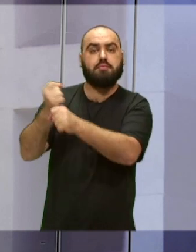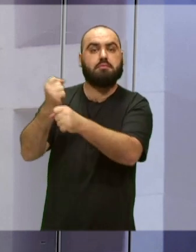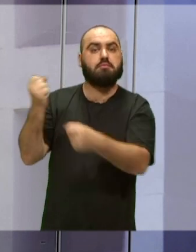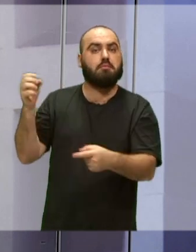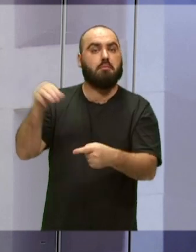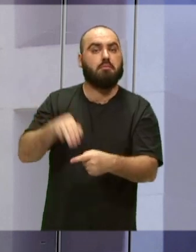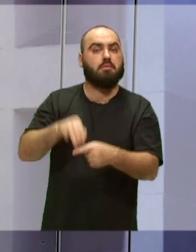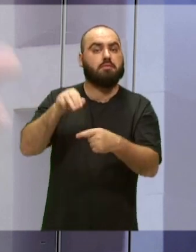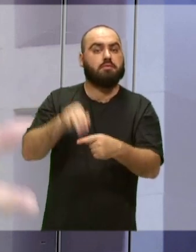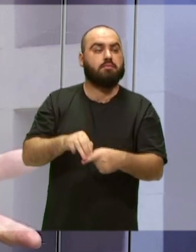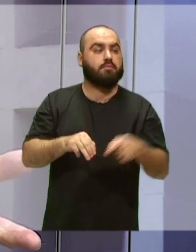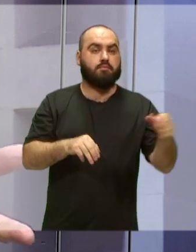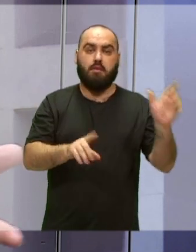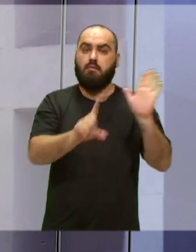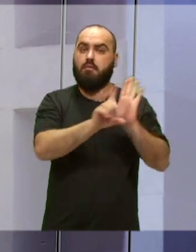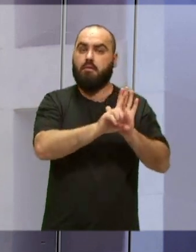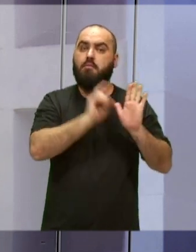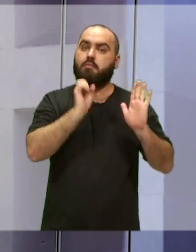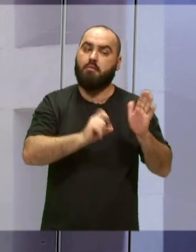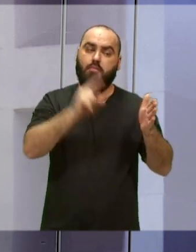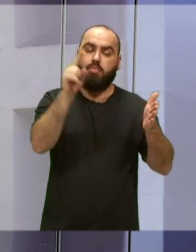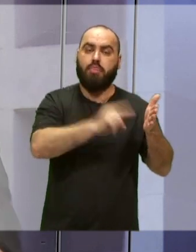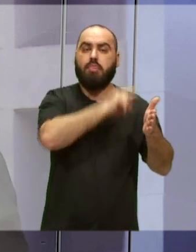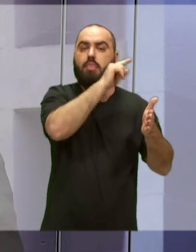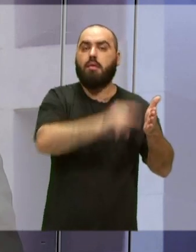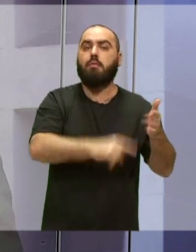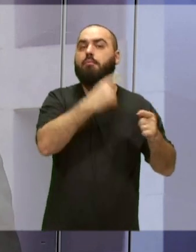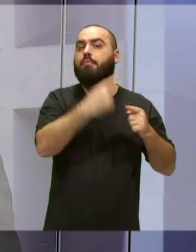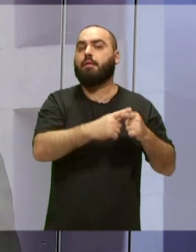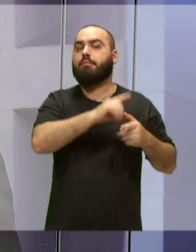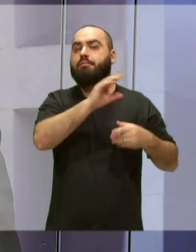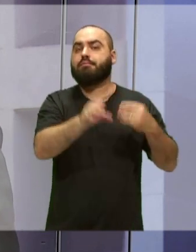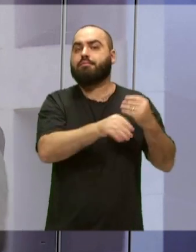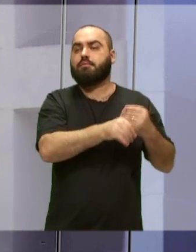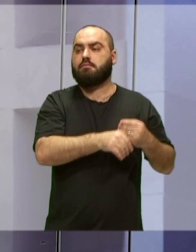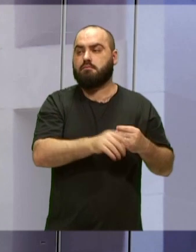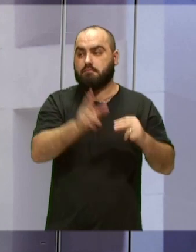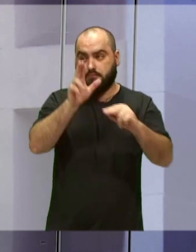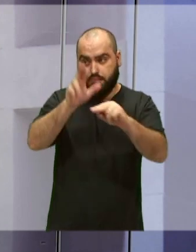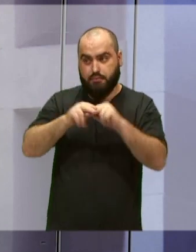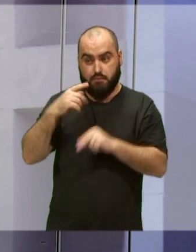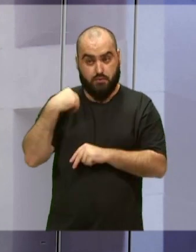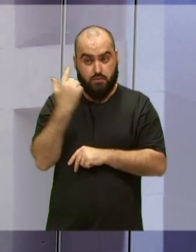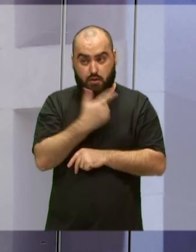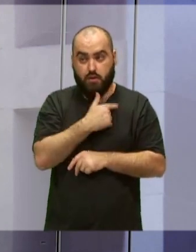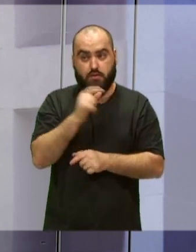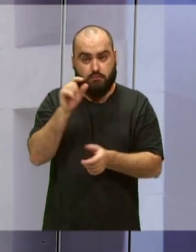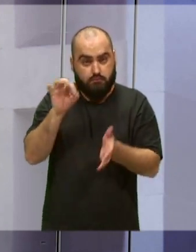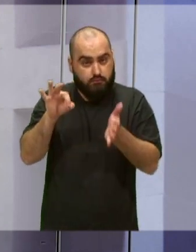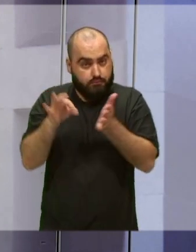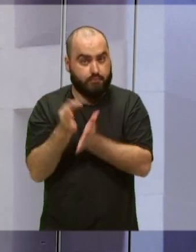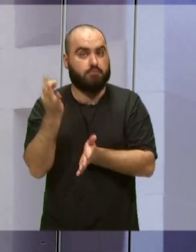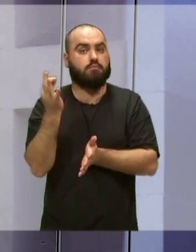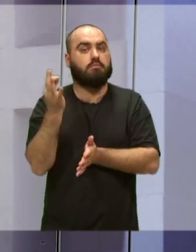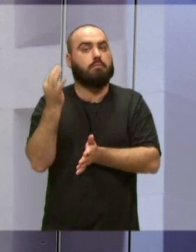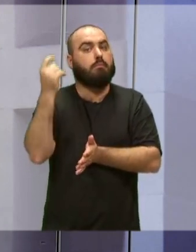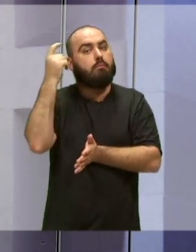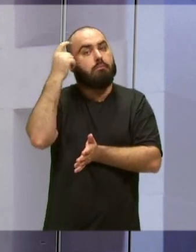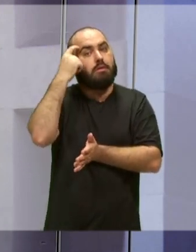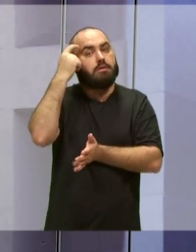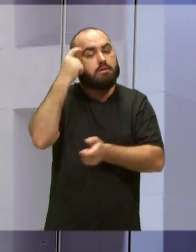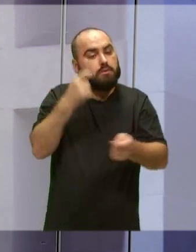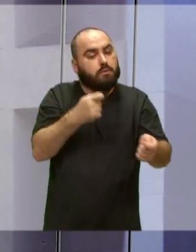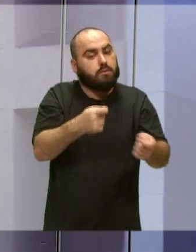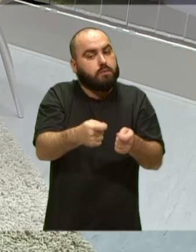inqua a própria lei então nós fizemos essa pequena correção pensando no maior volume de negócios